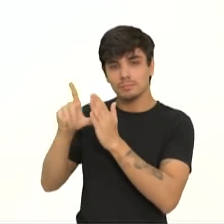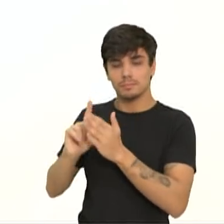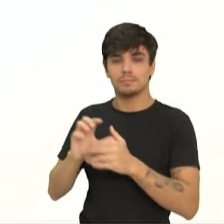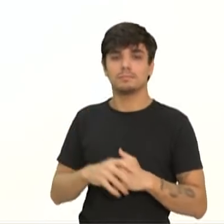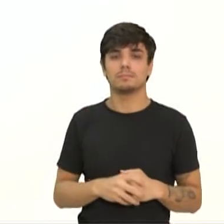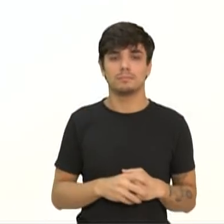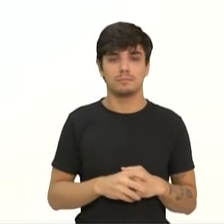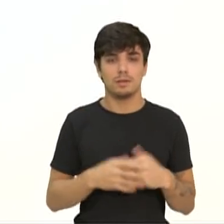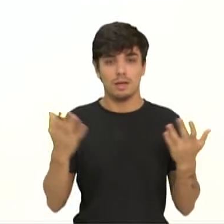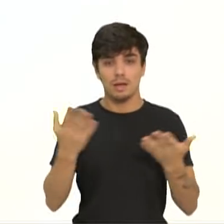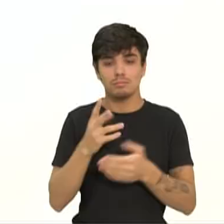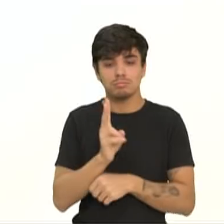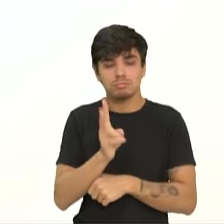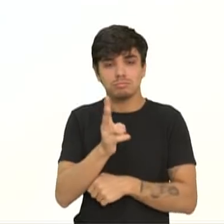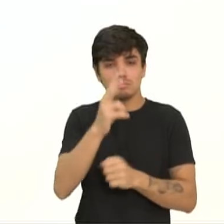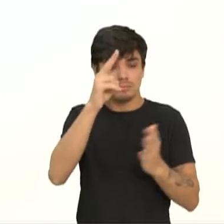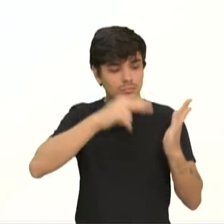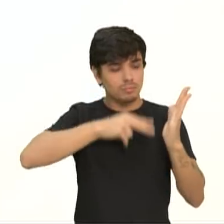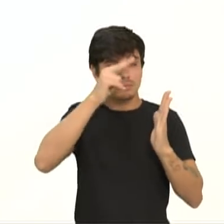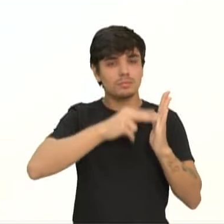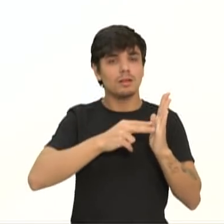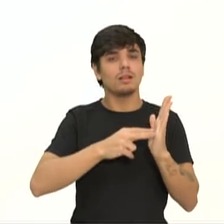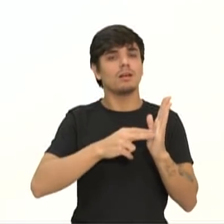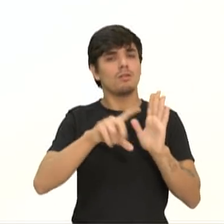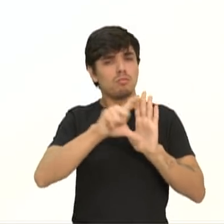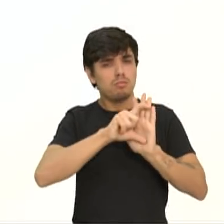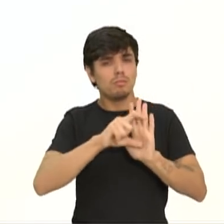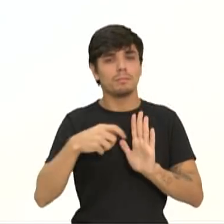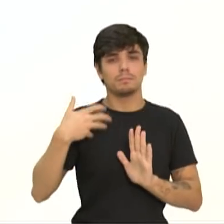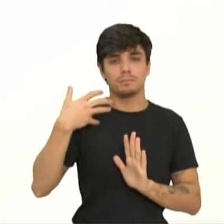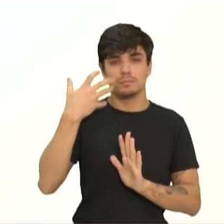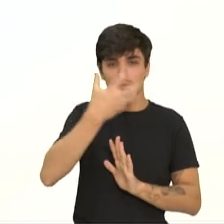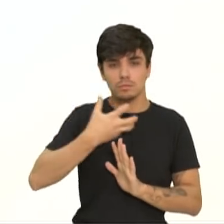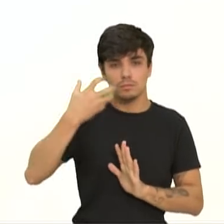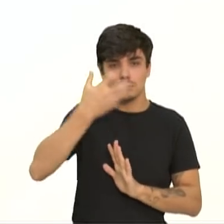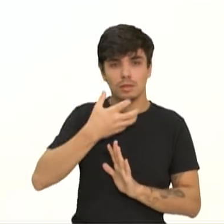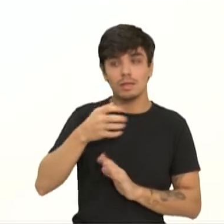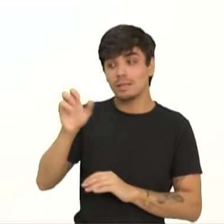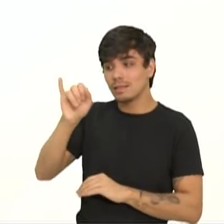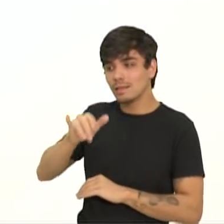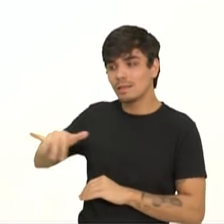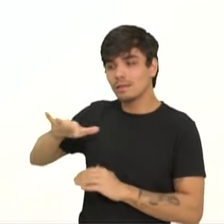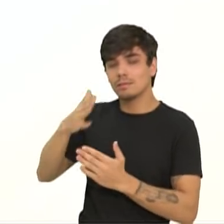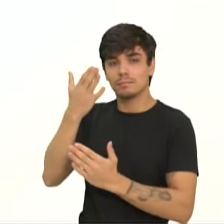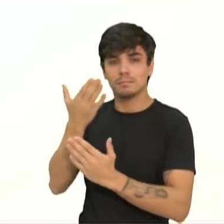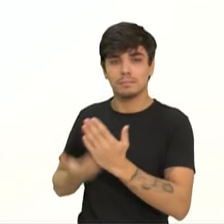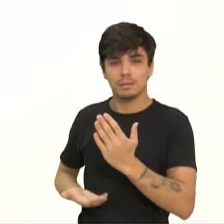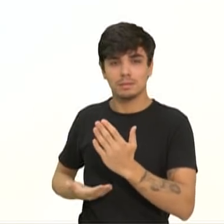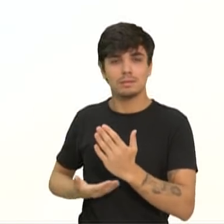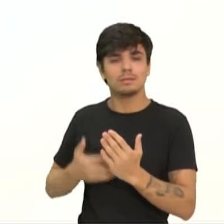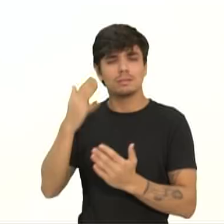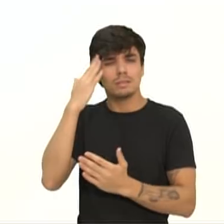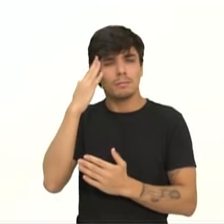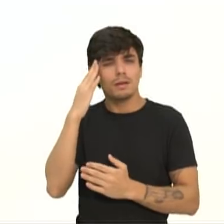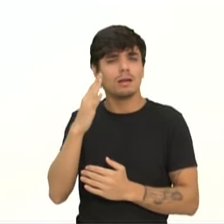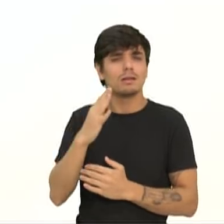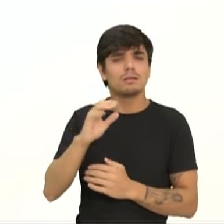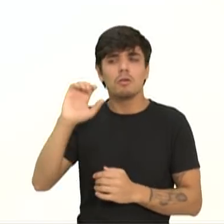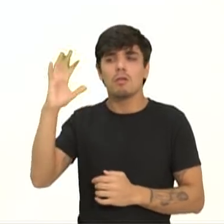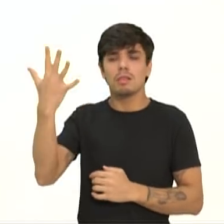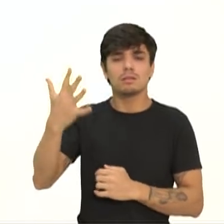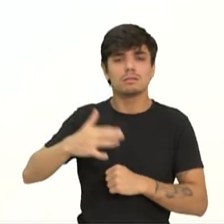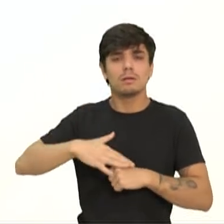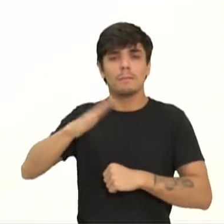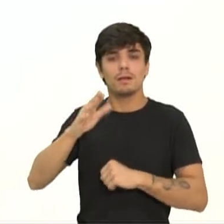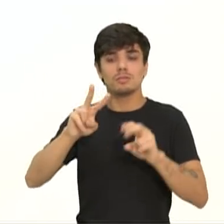vamos continuar lendo um fragmento de romance da Ilha Perdida, vamos saber alguns acontecimentos a mais sobre esse romance,